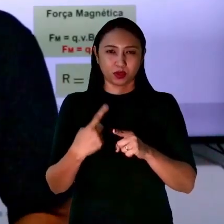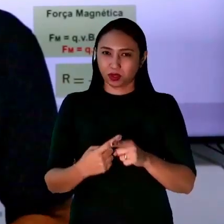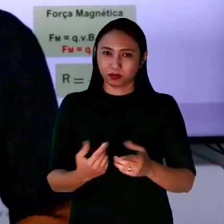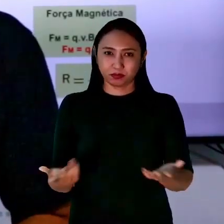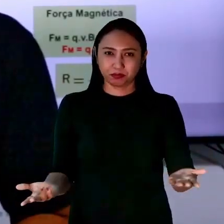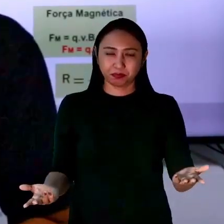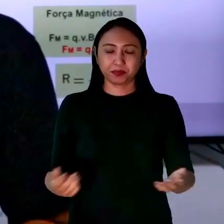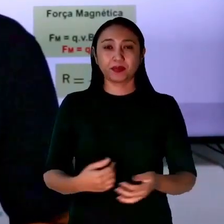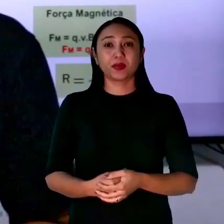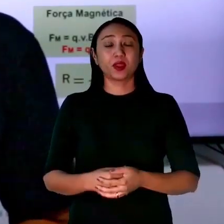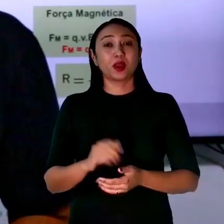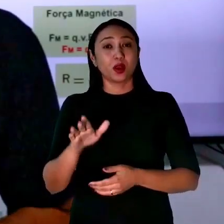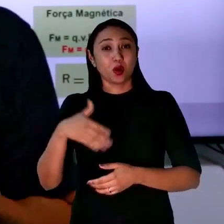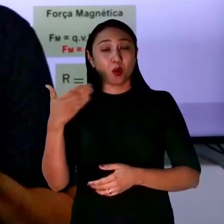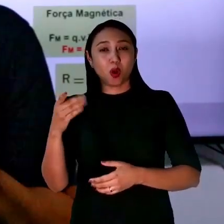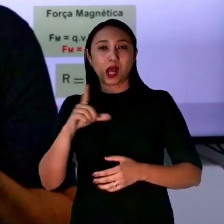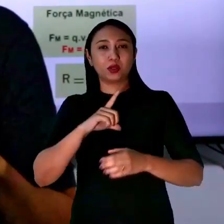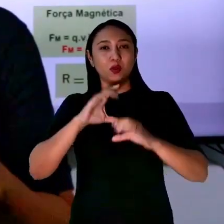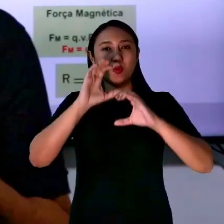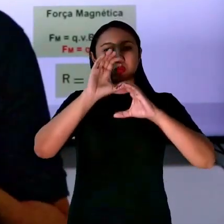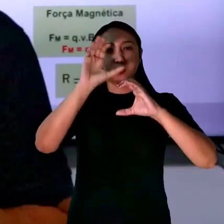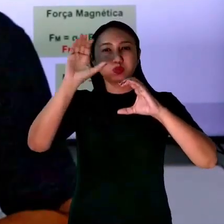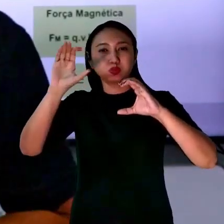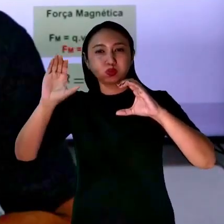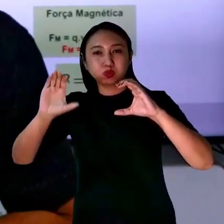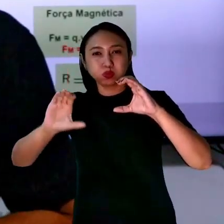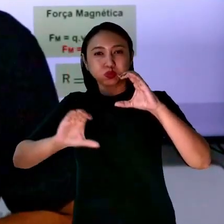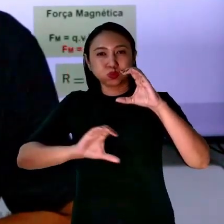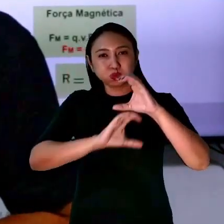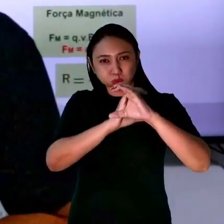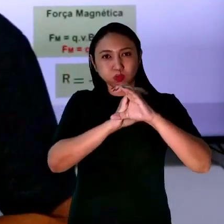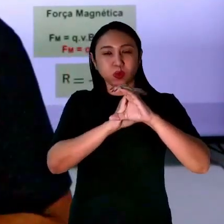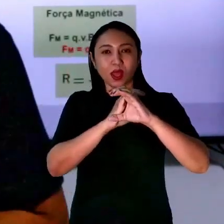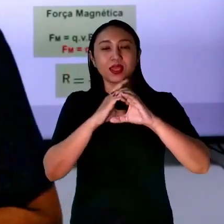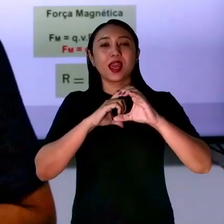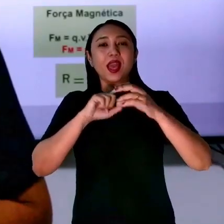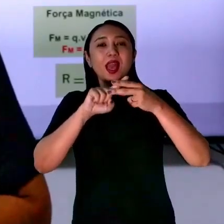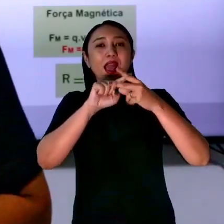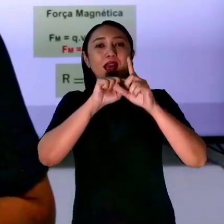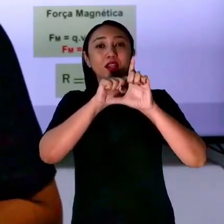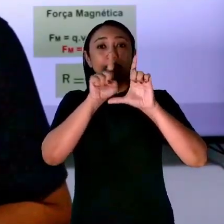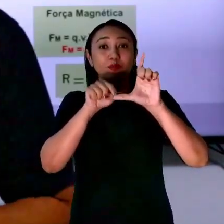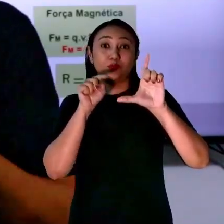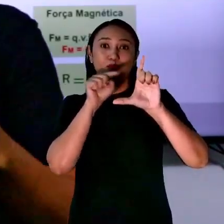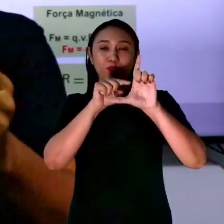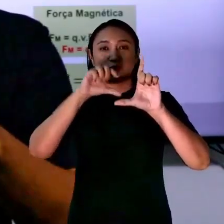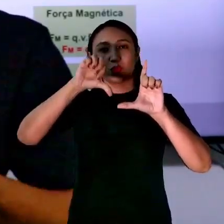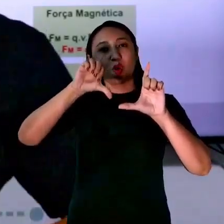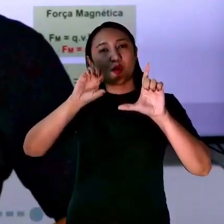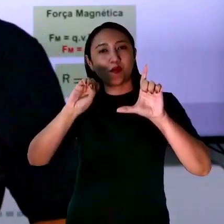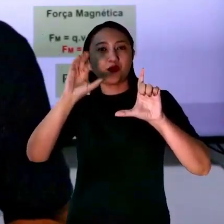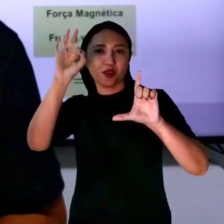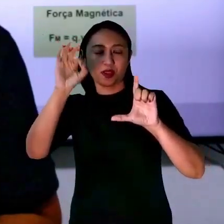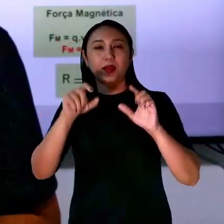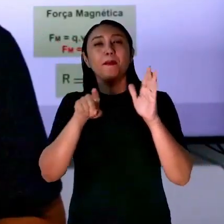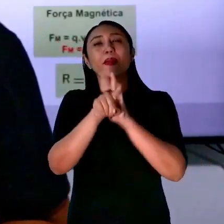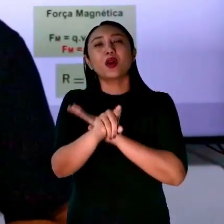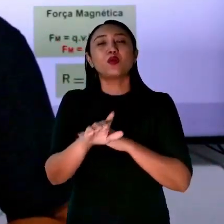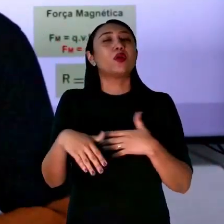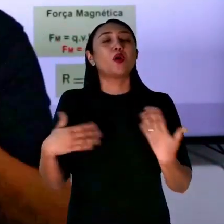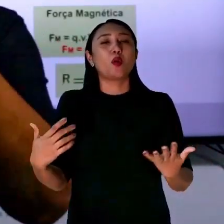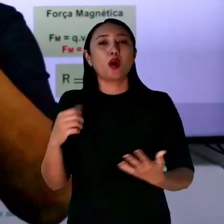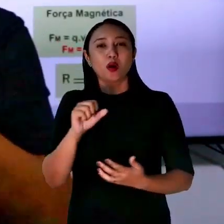Por quê? Porque quando ela entra perpendicular, o ângulo que ela entra formando com o campo é de 90 graus. E quanto é o seno de 90,